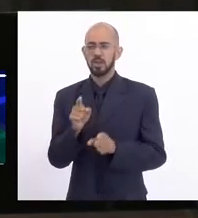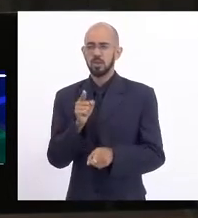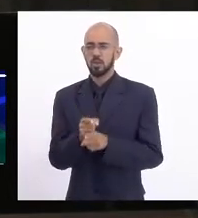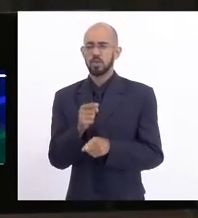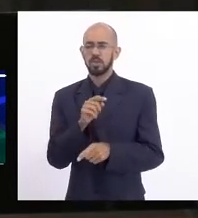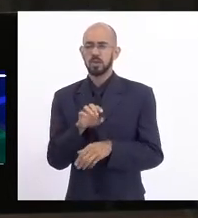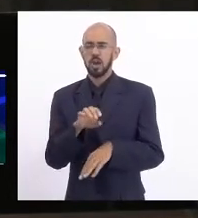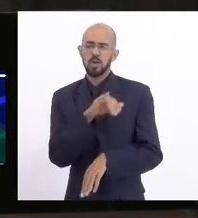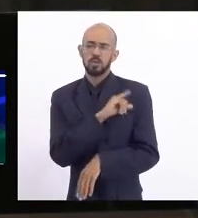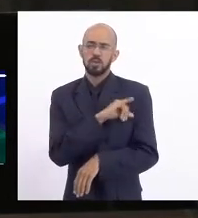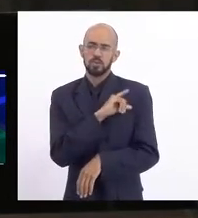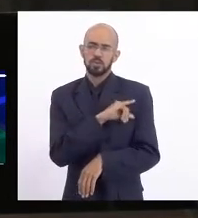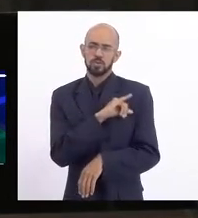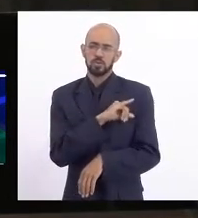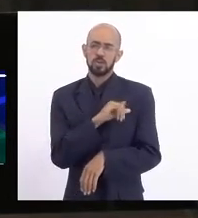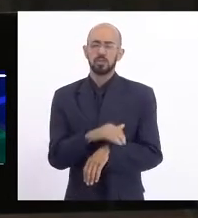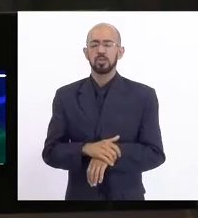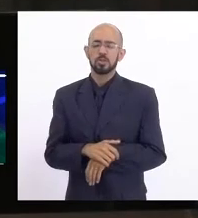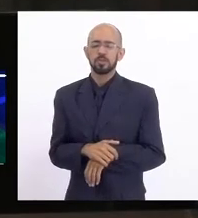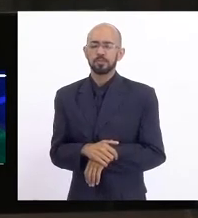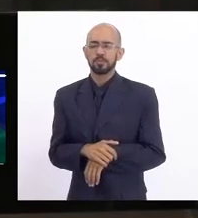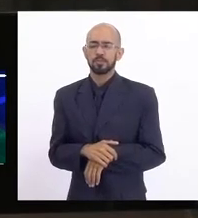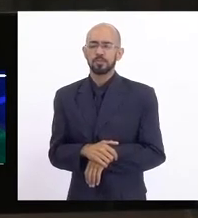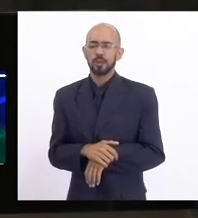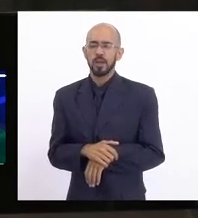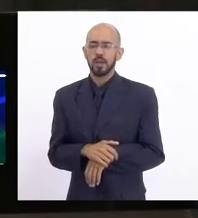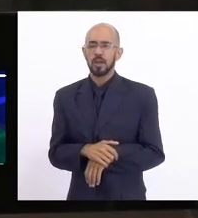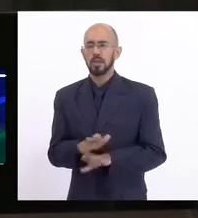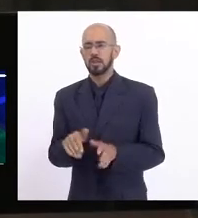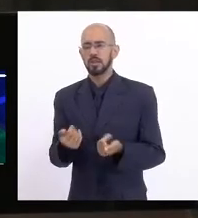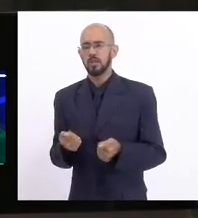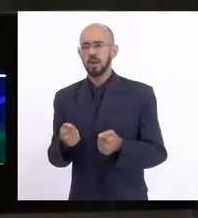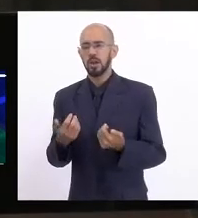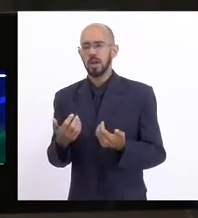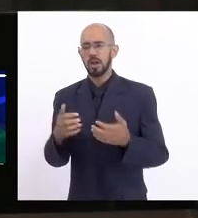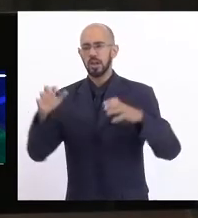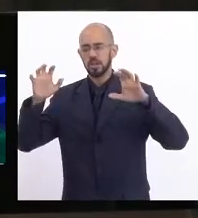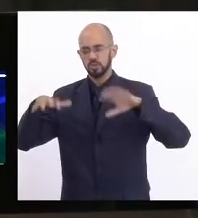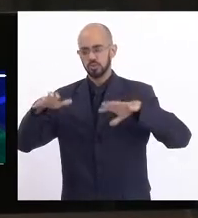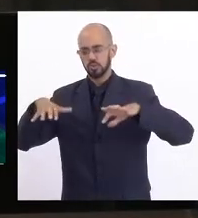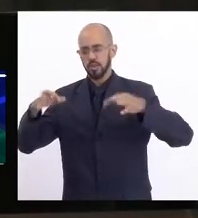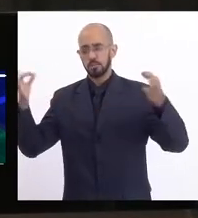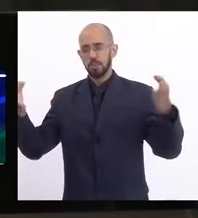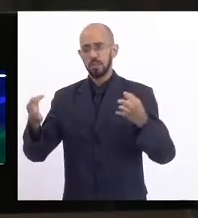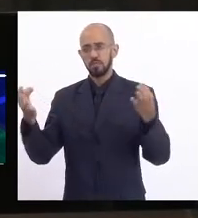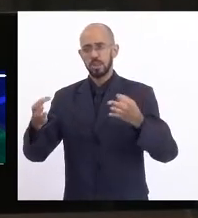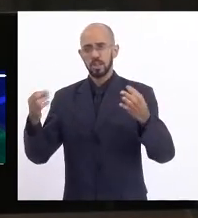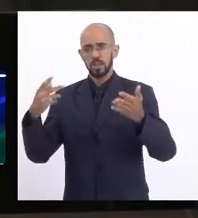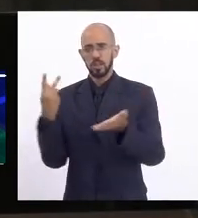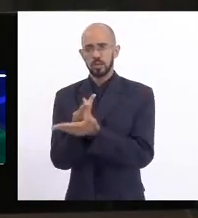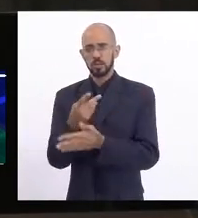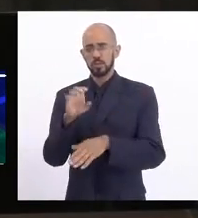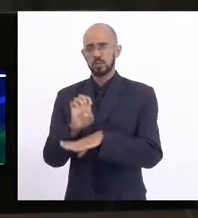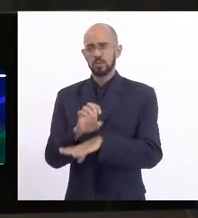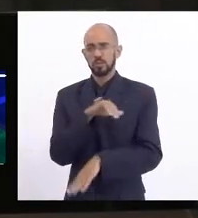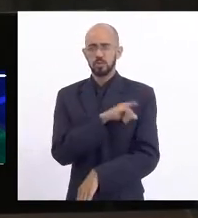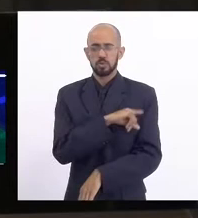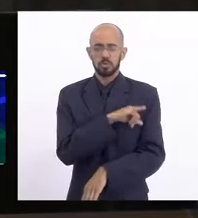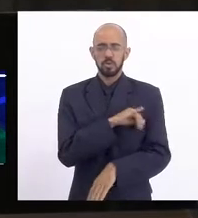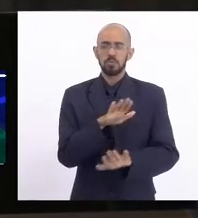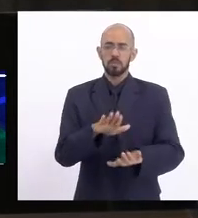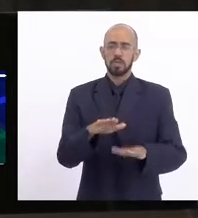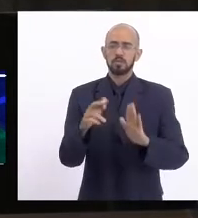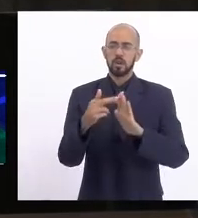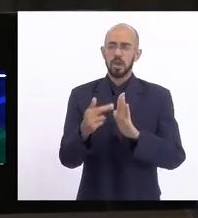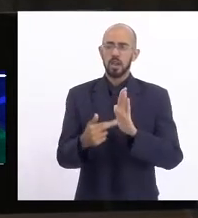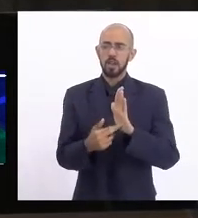seja, aquela tempestade perfeita que aconteceu no Estado do Rio. Mas o relatório ignora, por